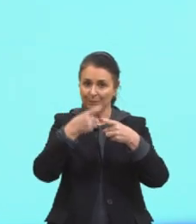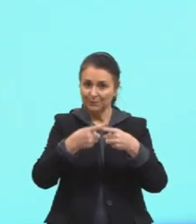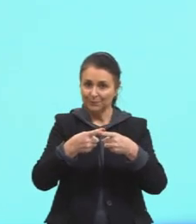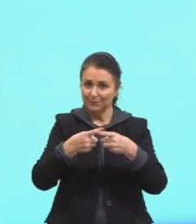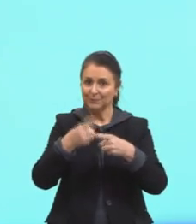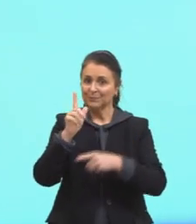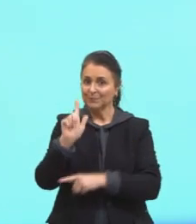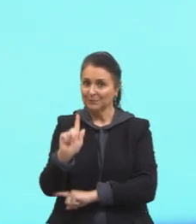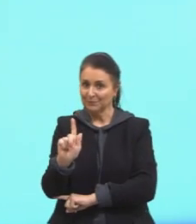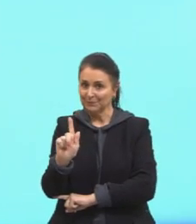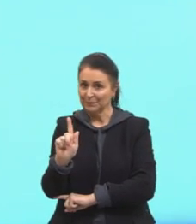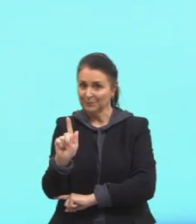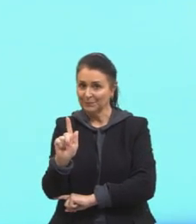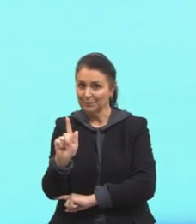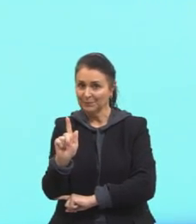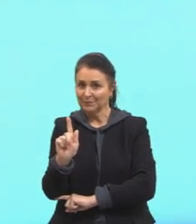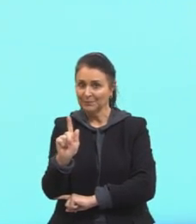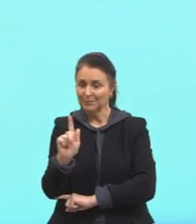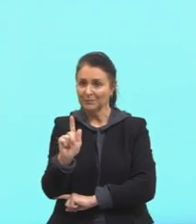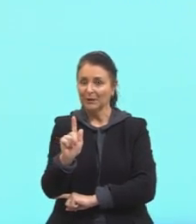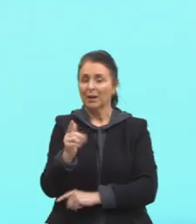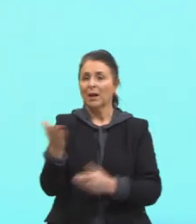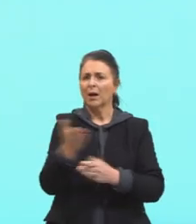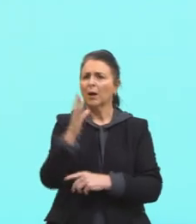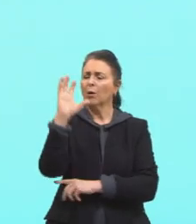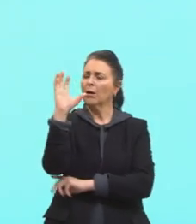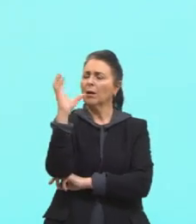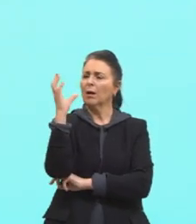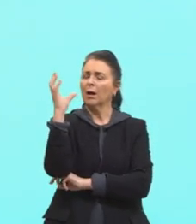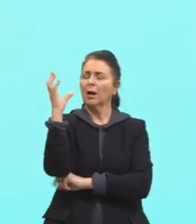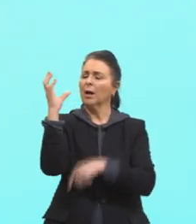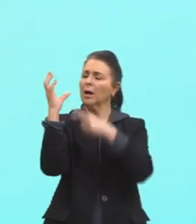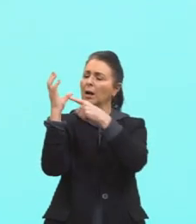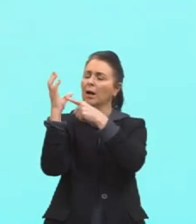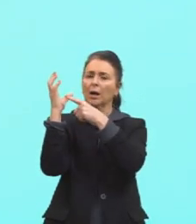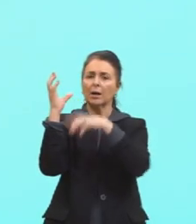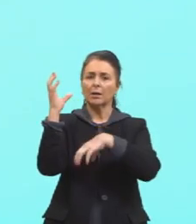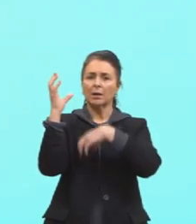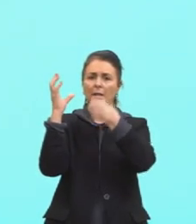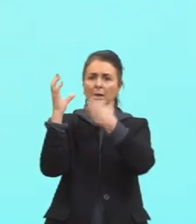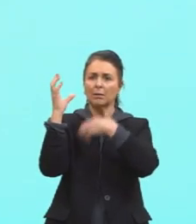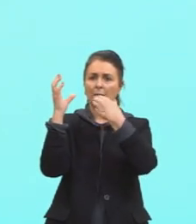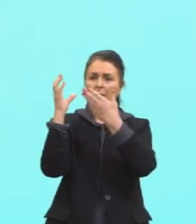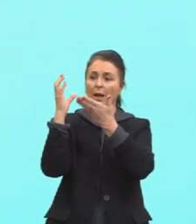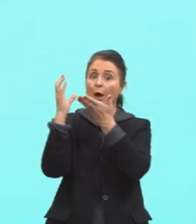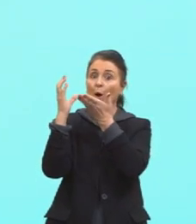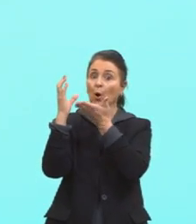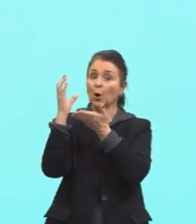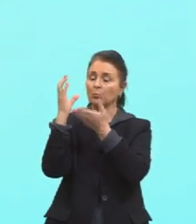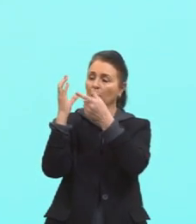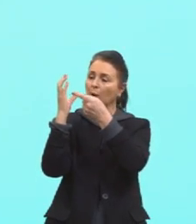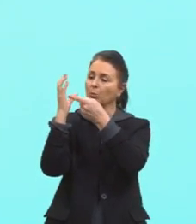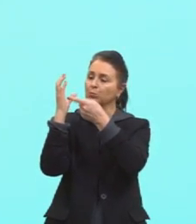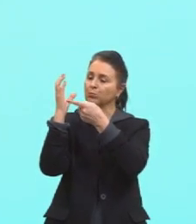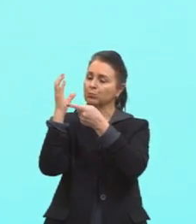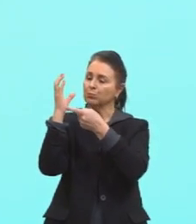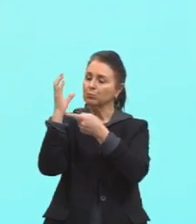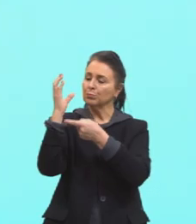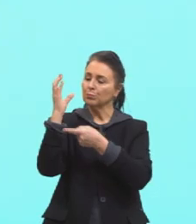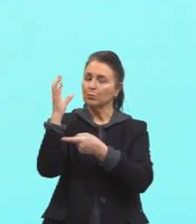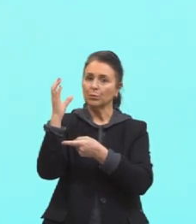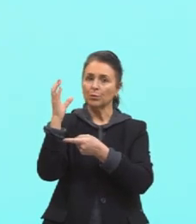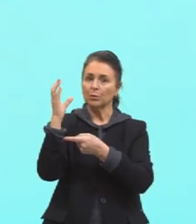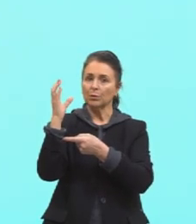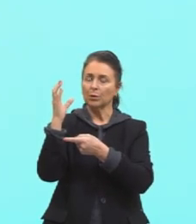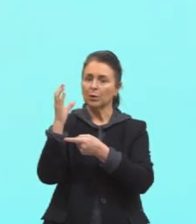pelo G aqui agora massa Começou a cair tá então a energia dela ela já começou